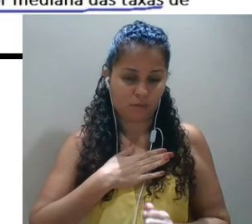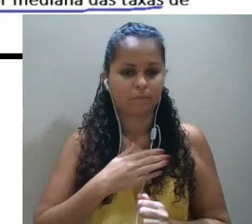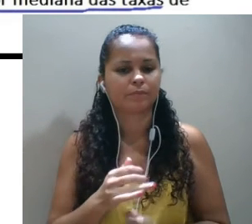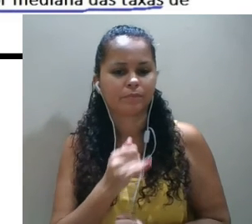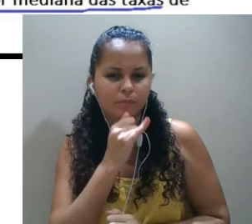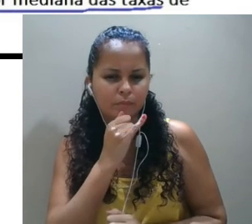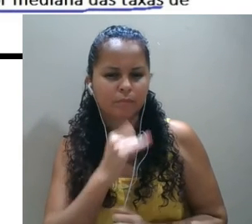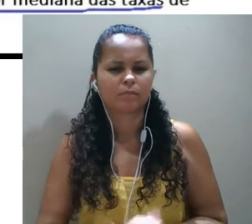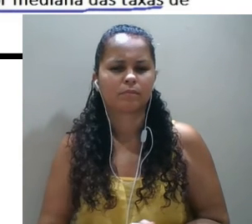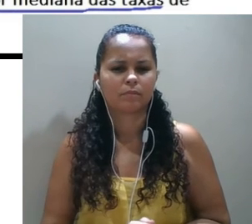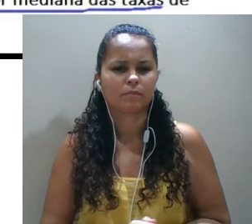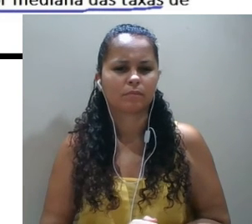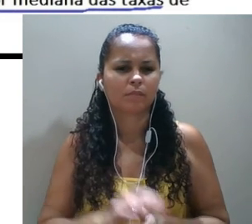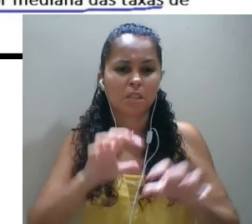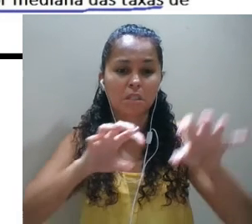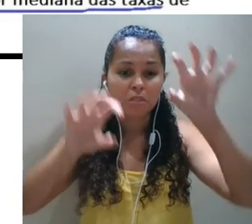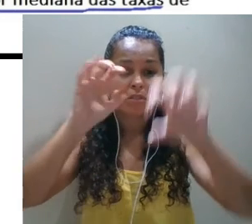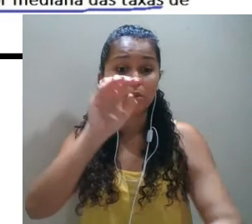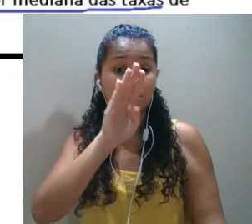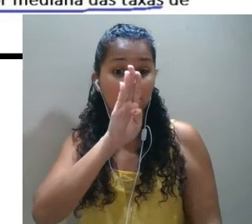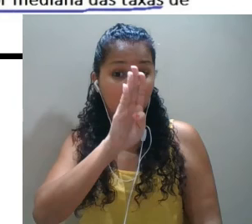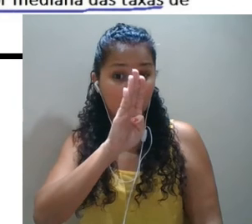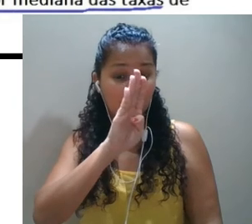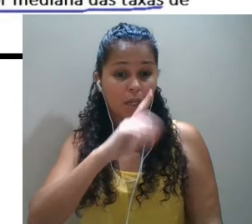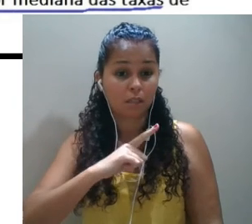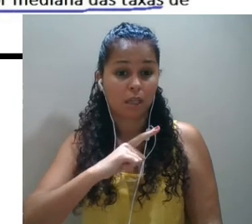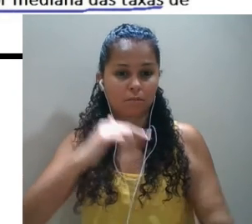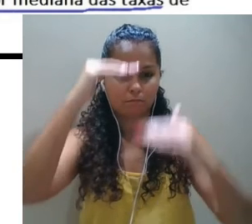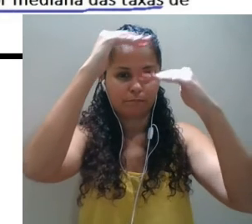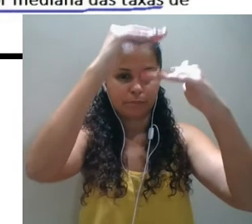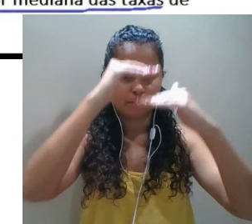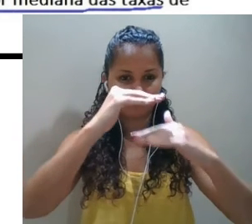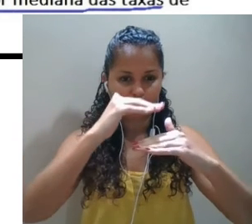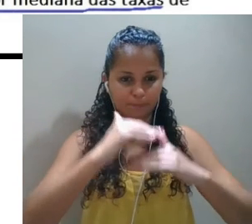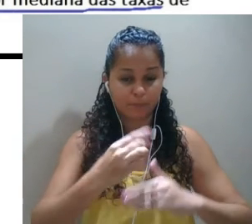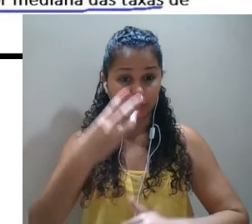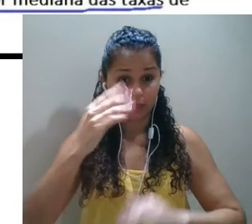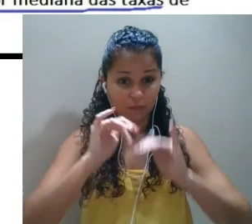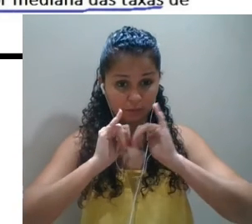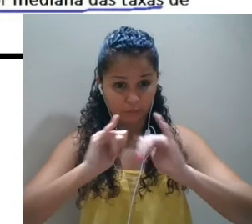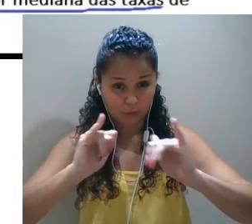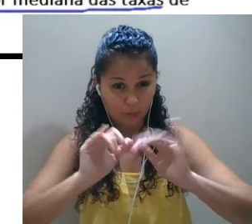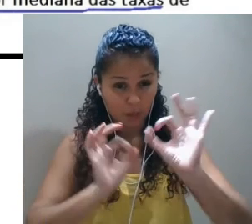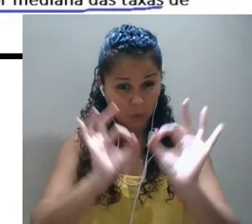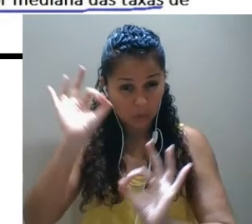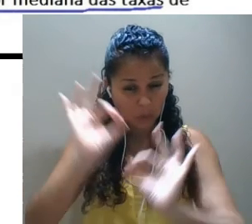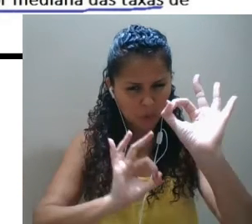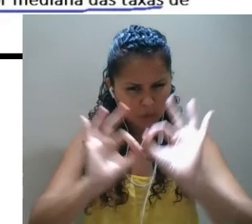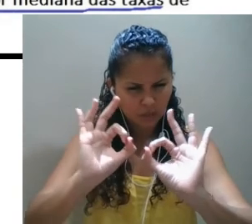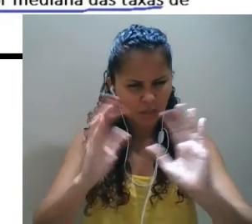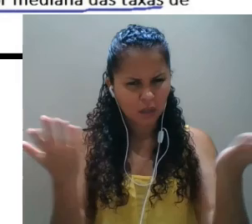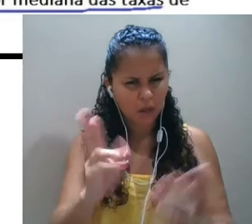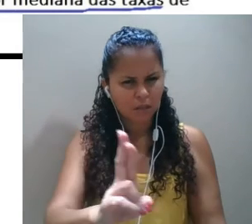a região B, dá uma olhada nessas 3 informações, organize essas informações mentalmente e diga quem é o